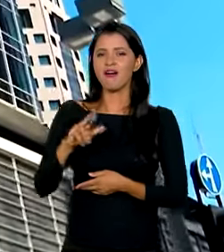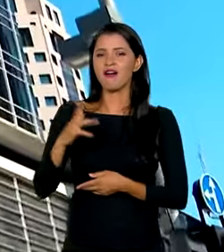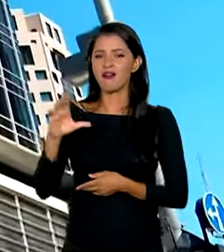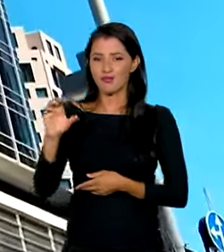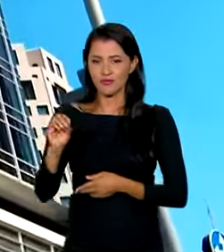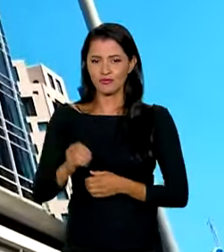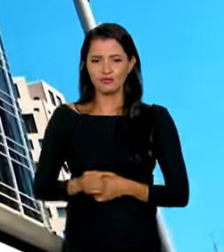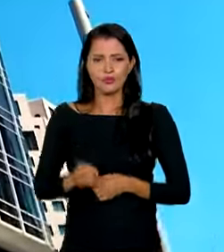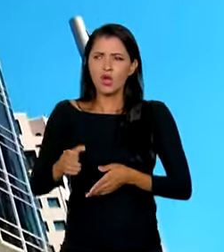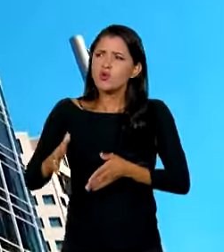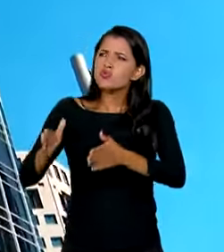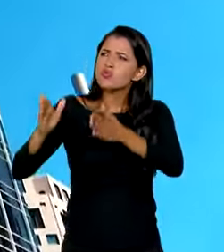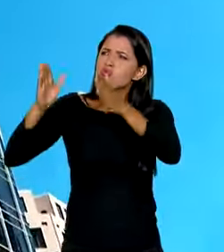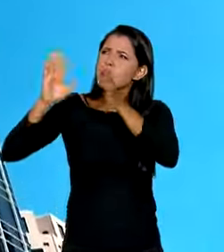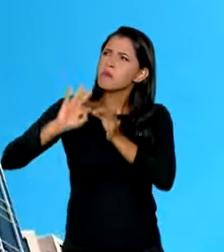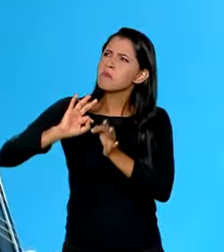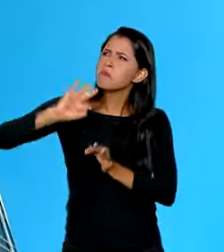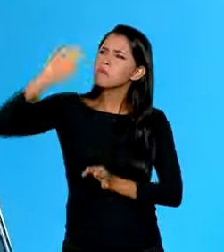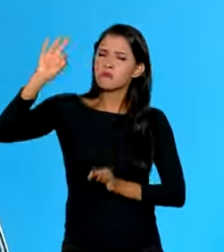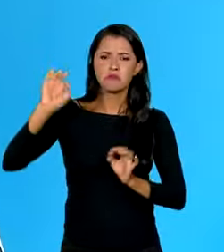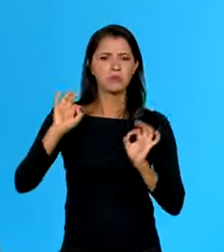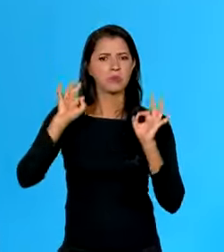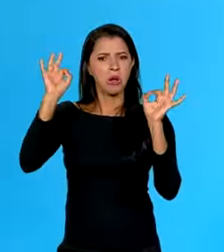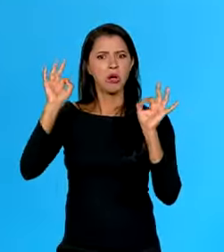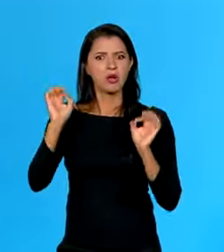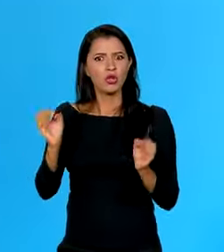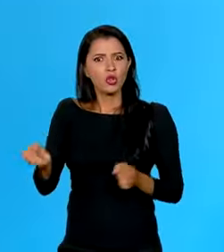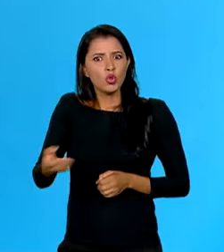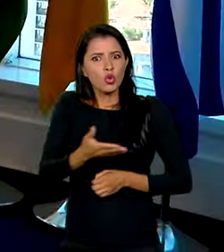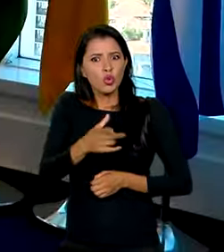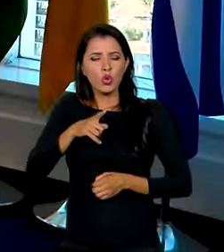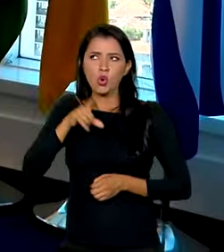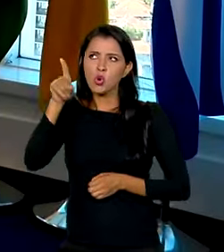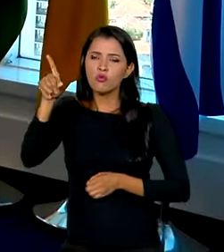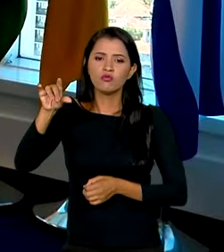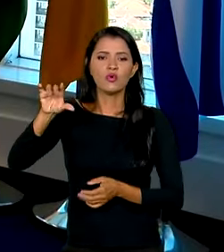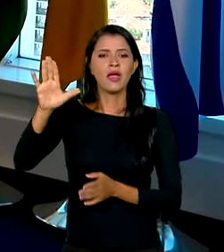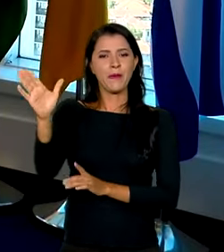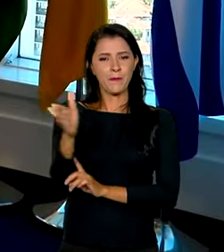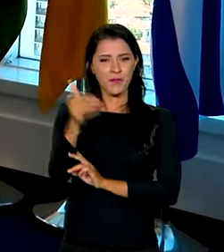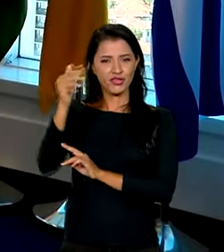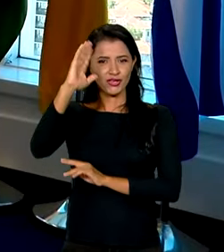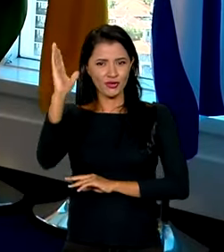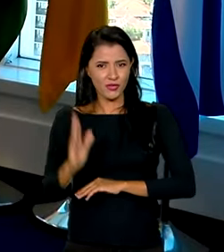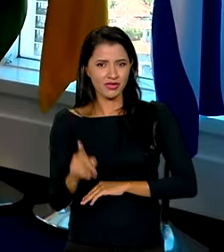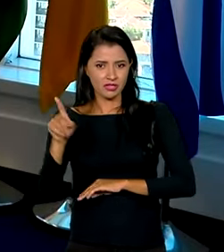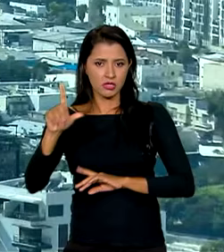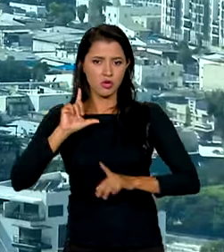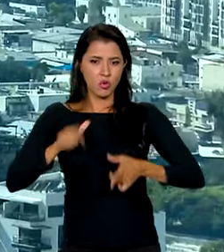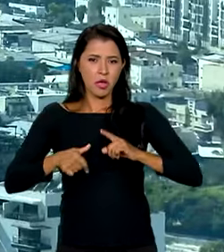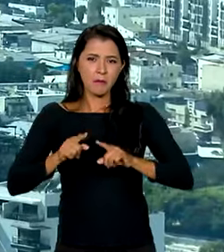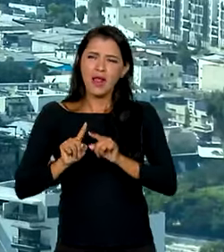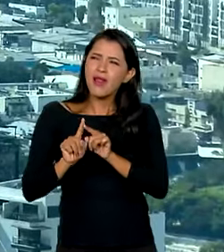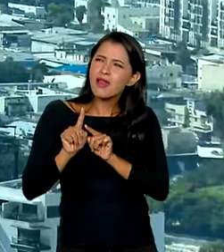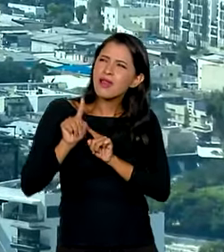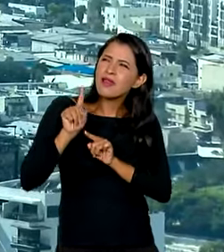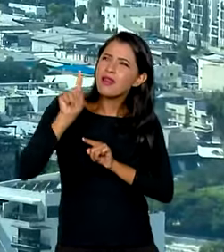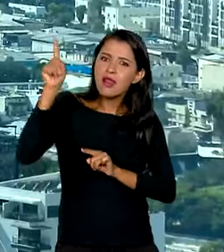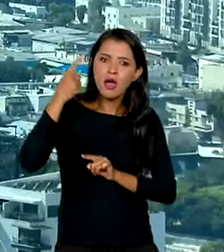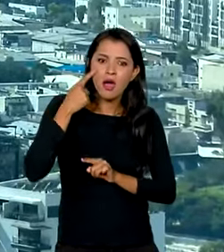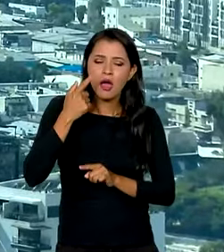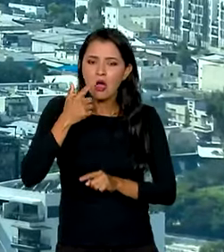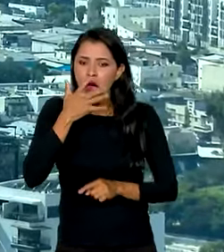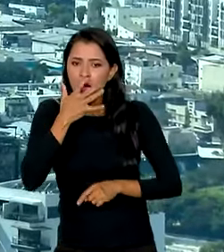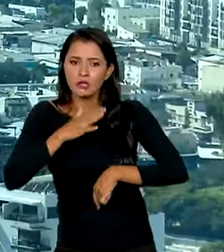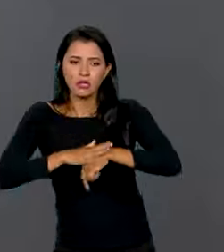É um prédio bem moderno onde fica a Embaixada do Brasil em Israel. Mas lá de cima, num andar bem alto, ninguém tem tempo